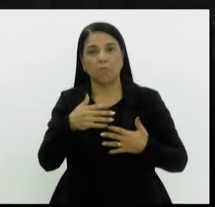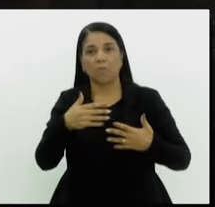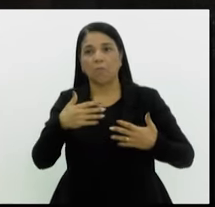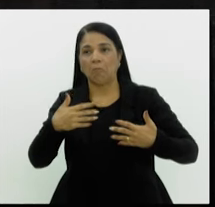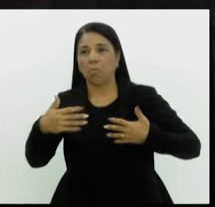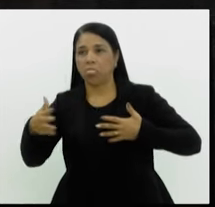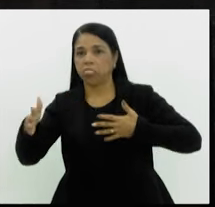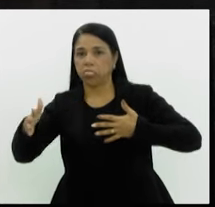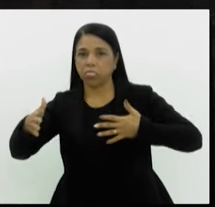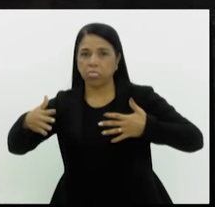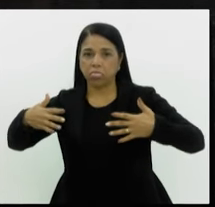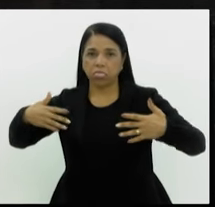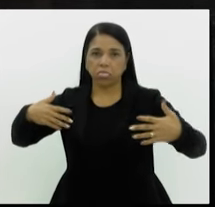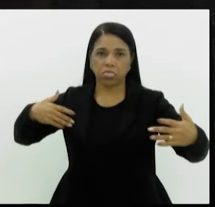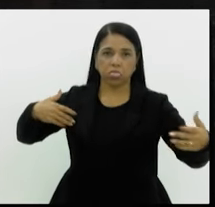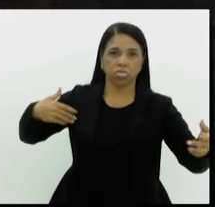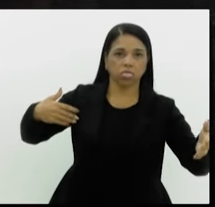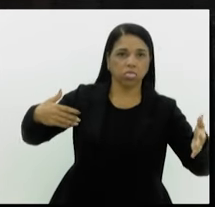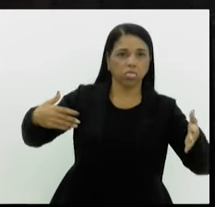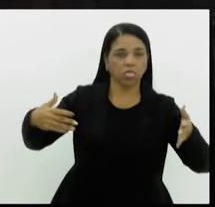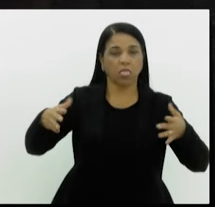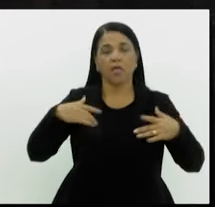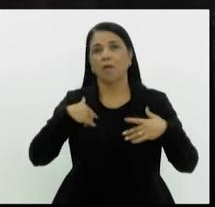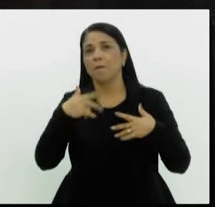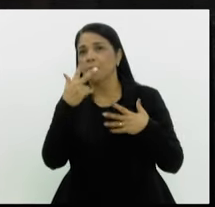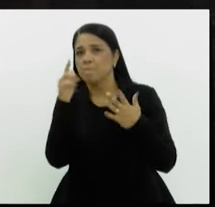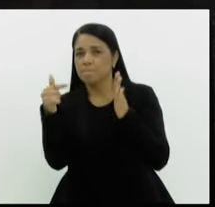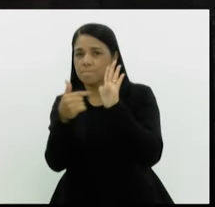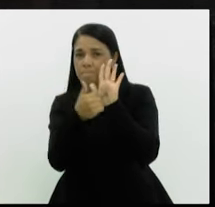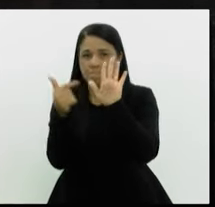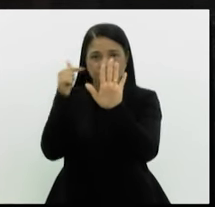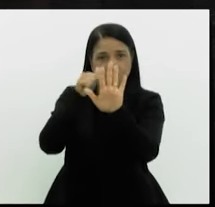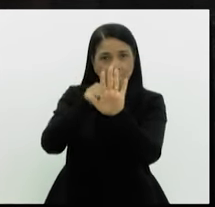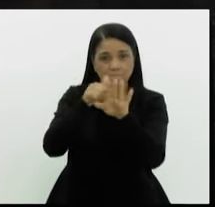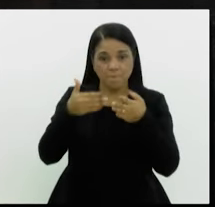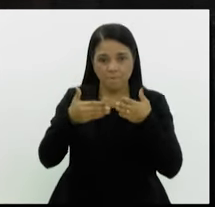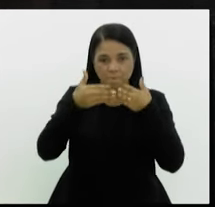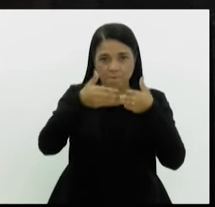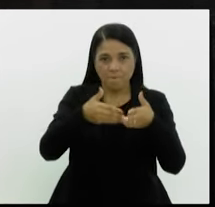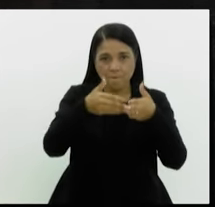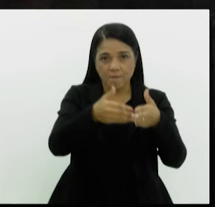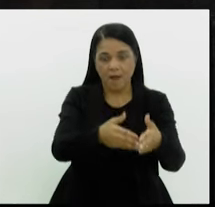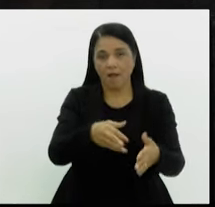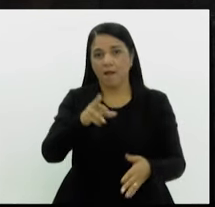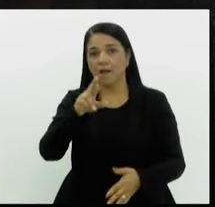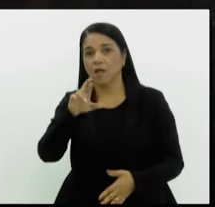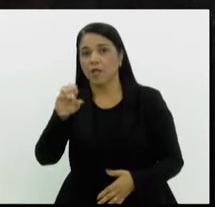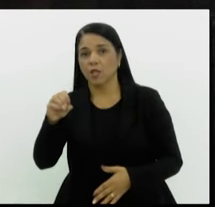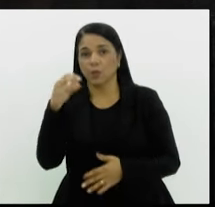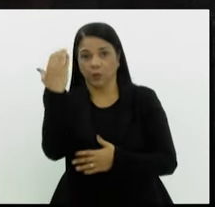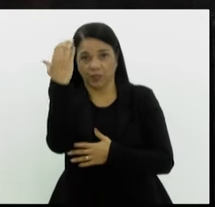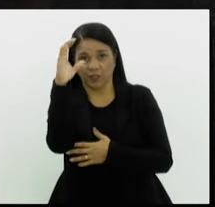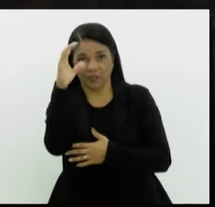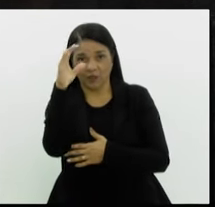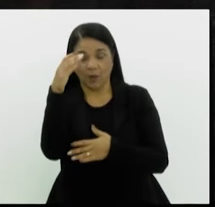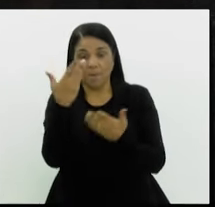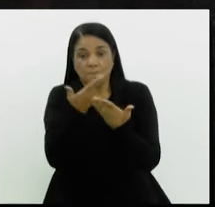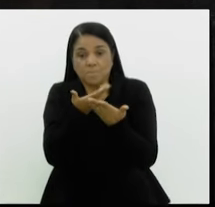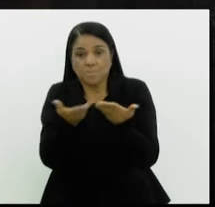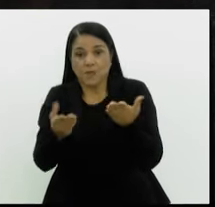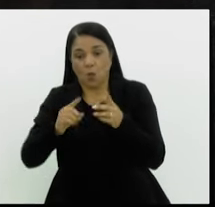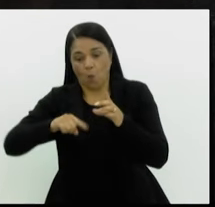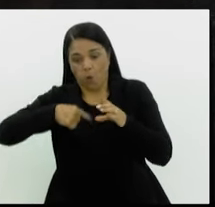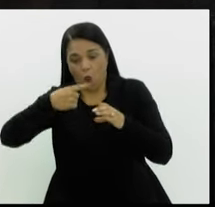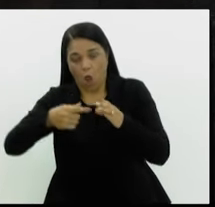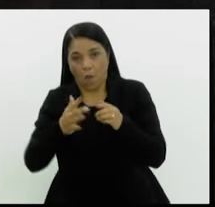se fosse uma barca da Rio-Niterói que perdesse os motores, está à